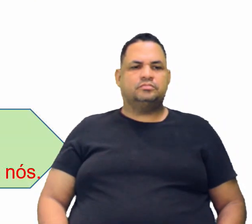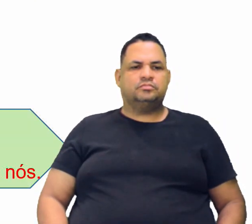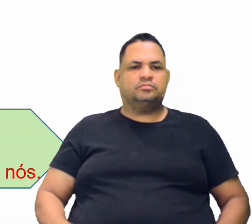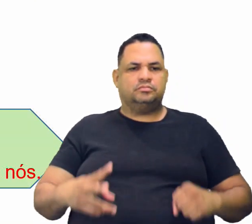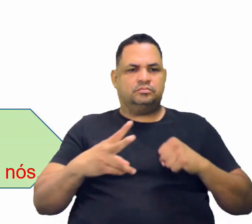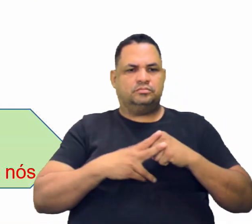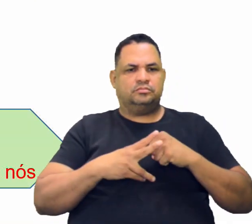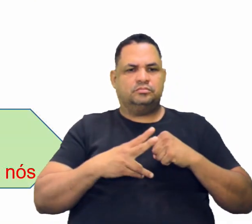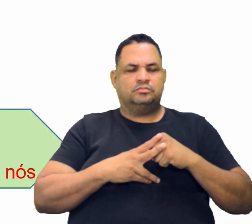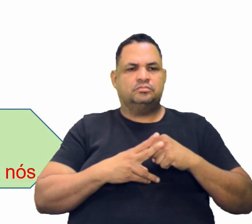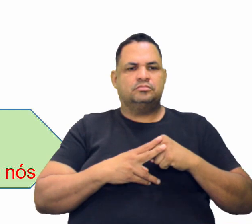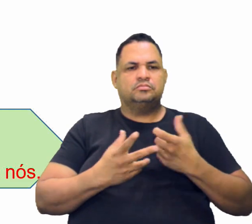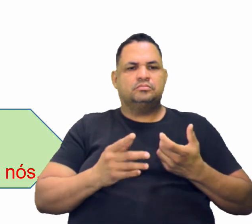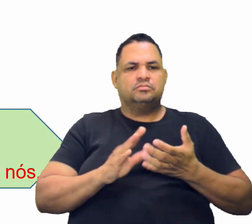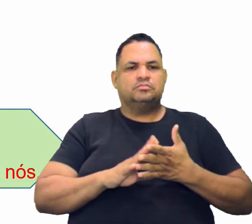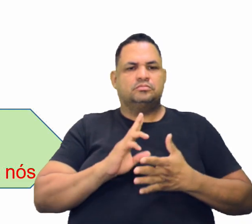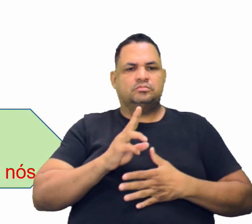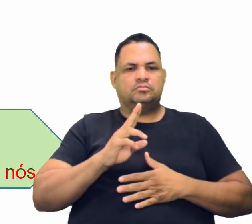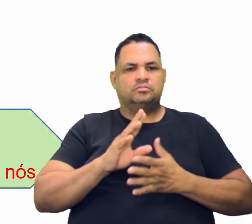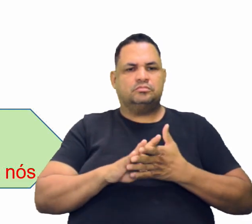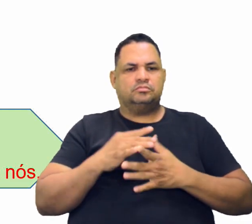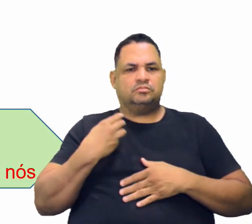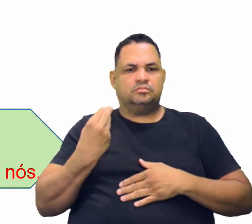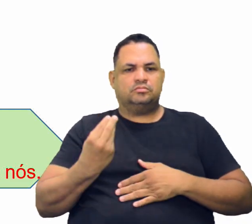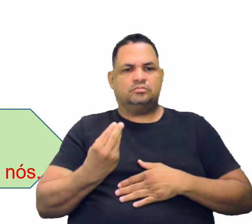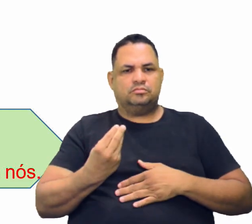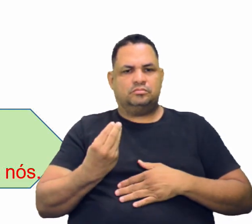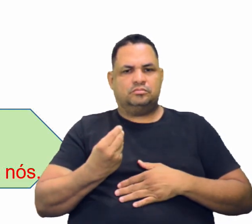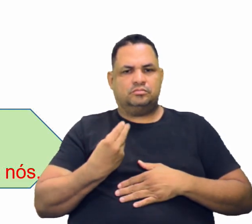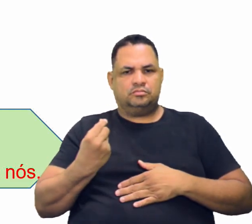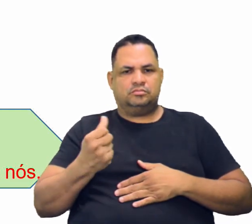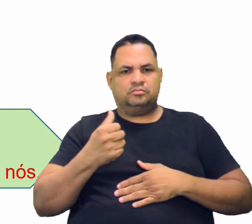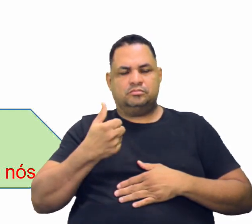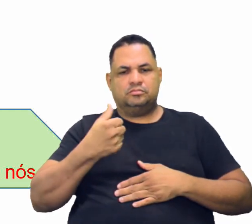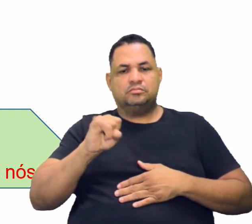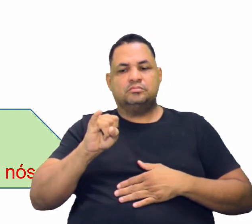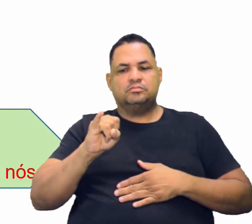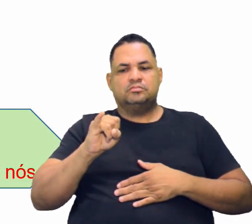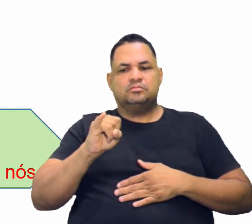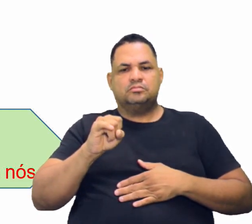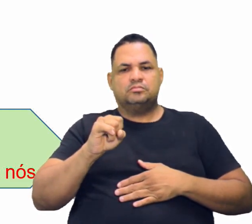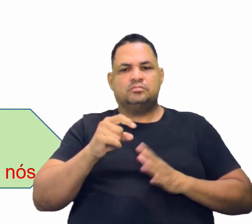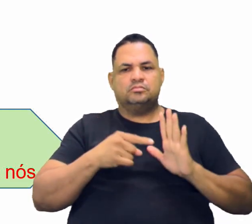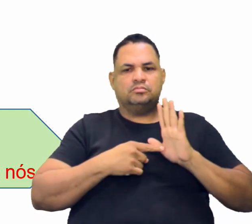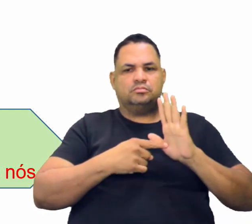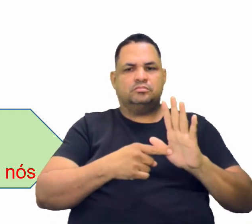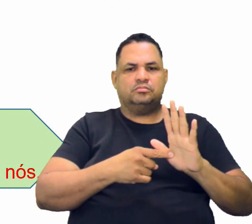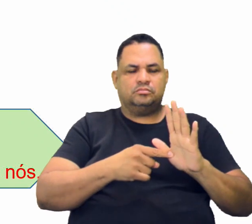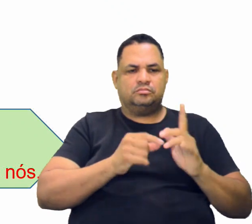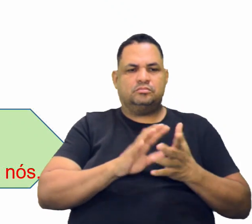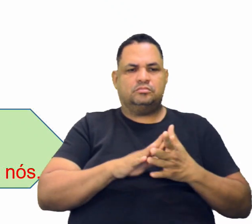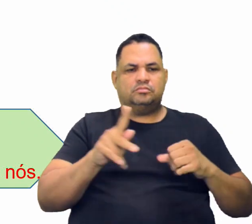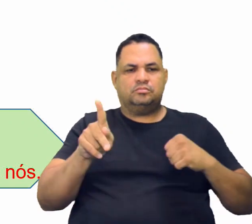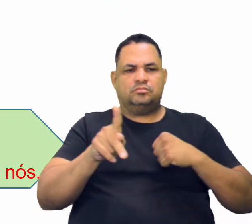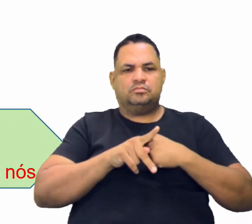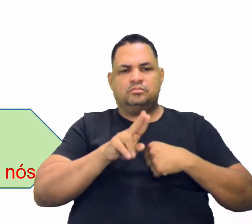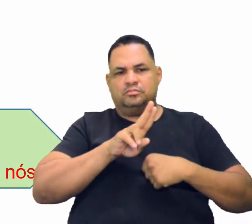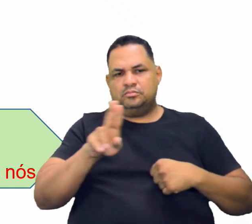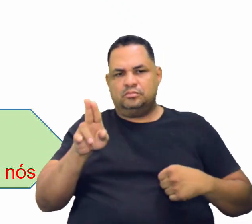O verbo ficará no plural se for representado por um dos